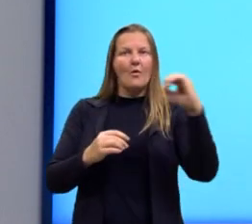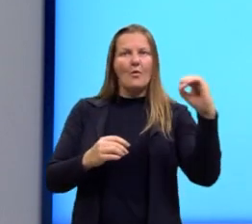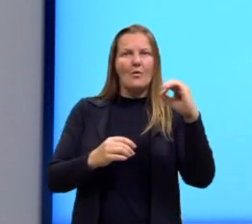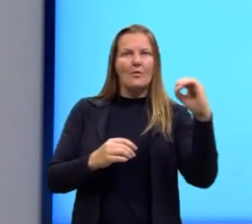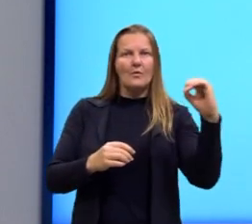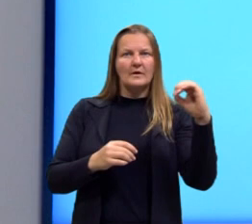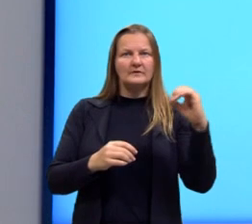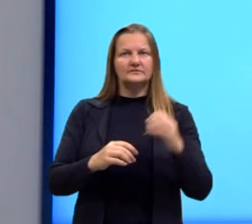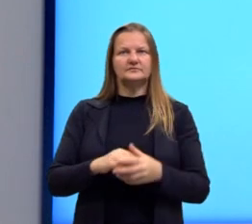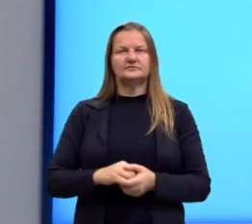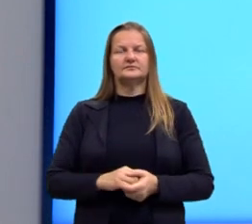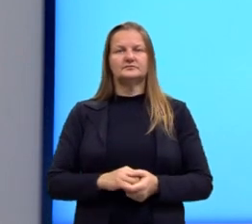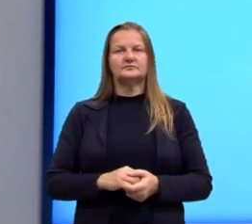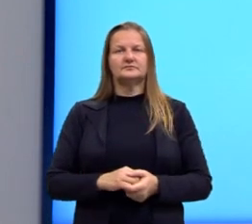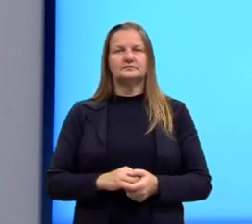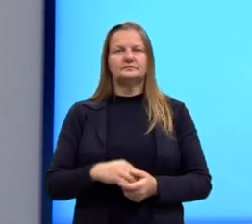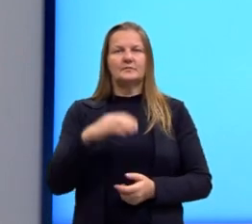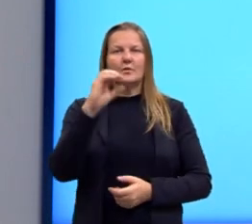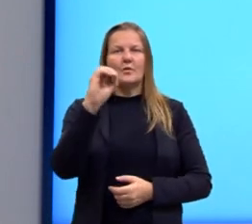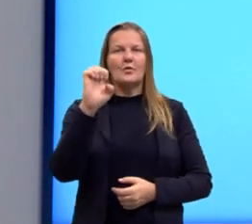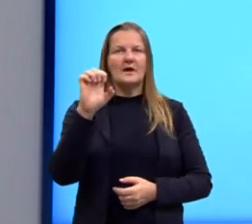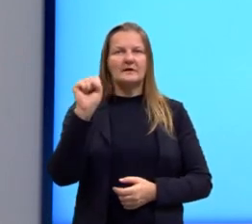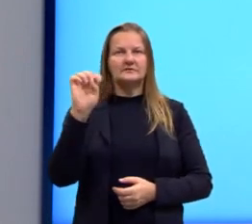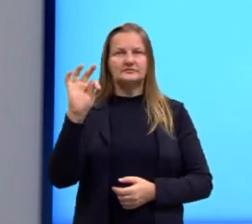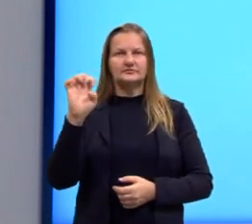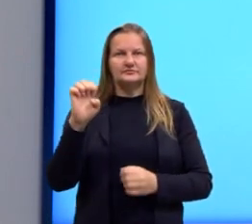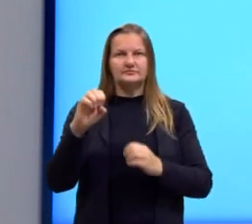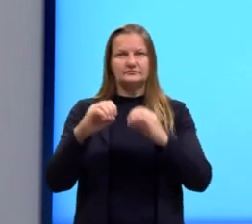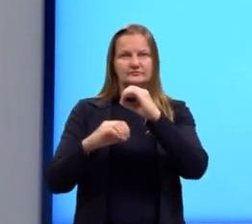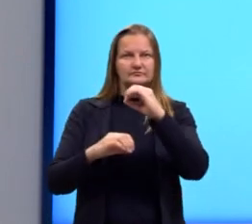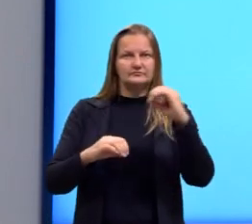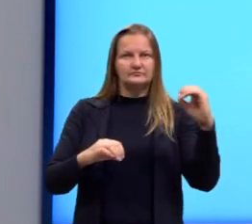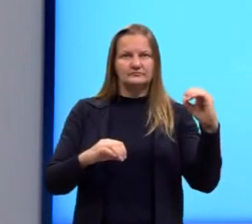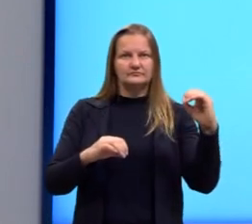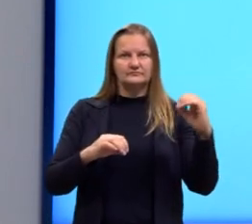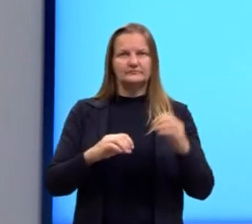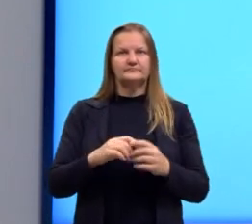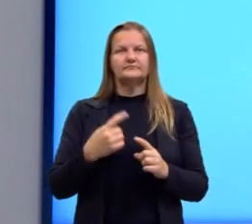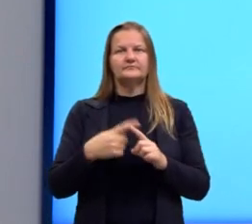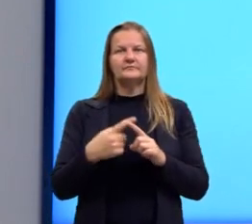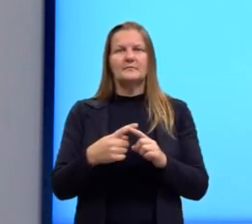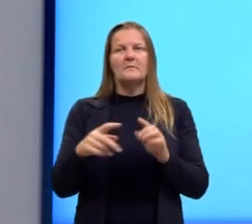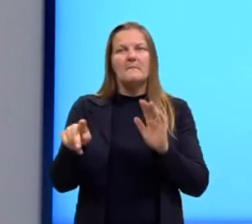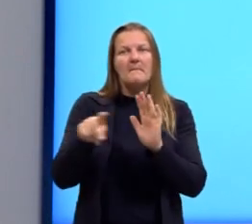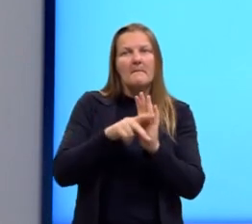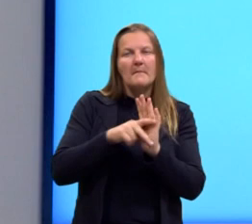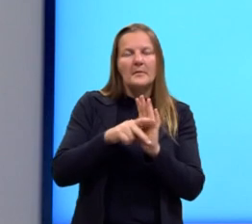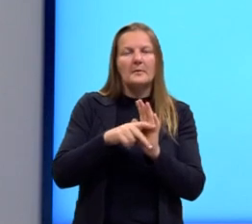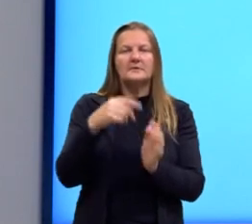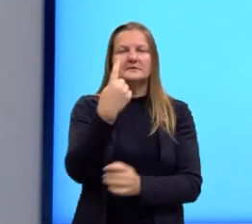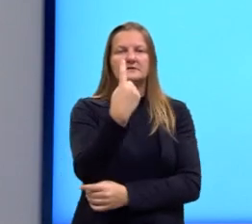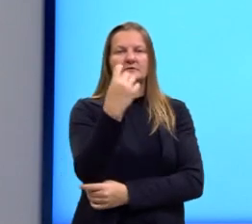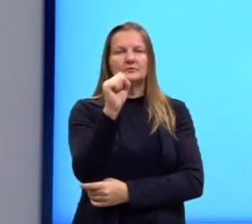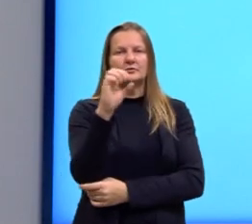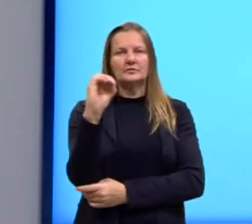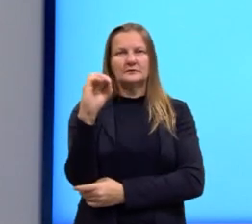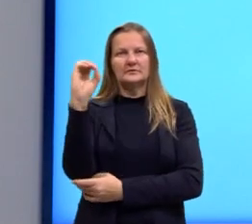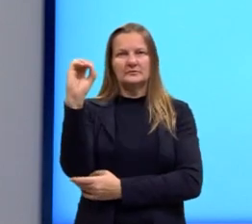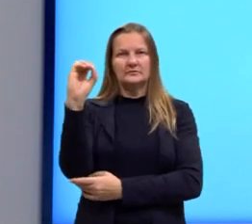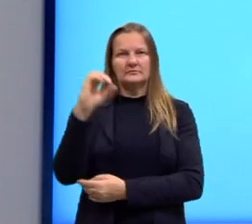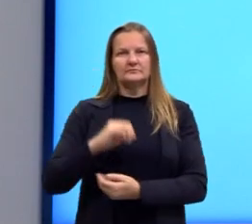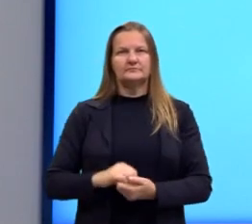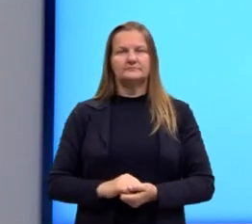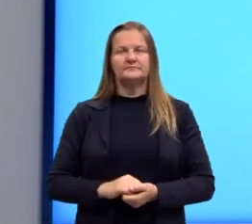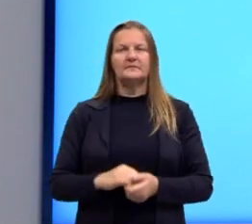então eu marquei aqui na rosa dos ventos onde que seria né o sentido Oeste e ele representa então 180